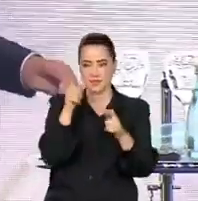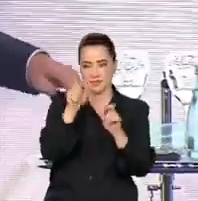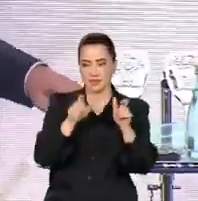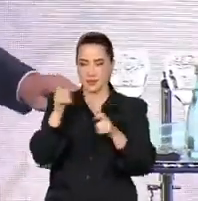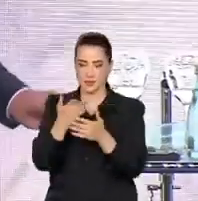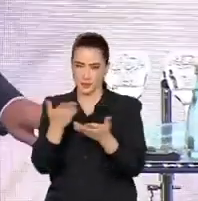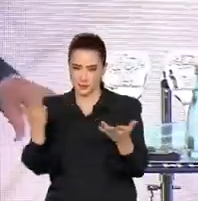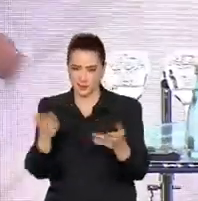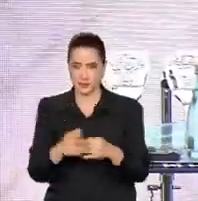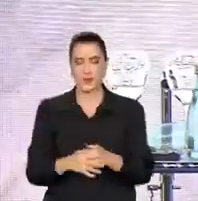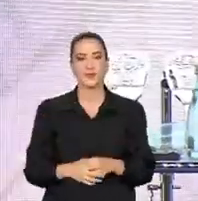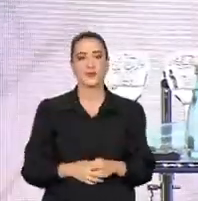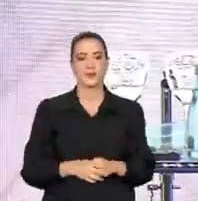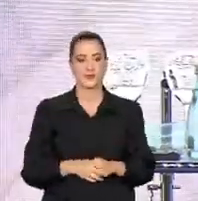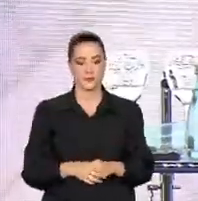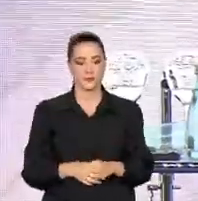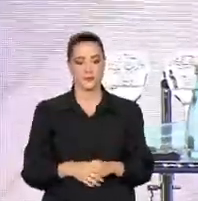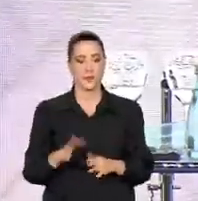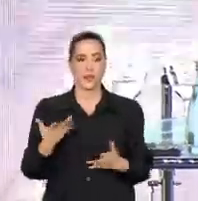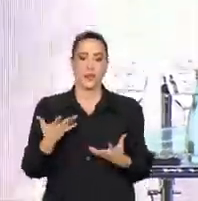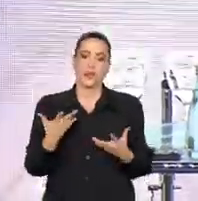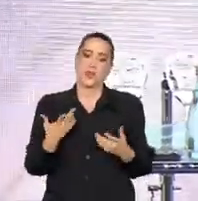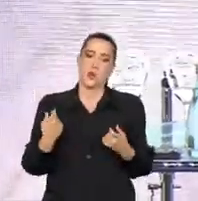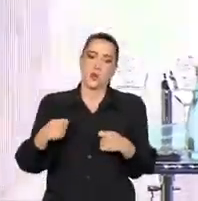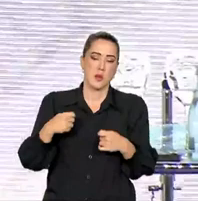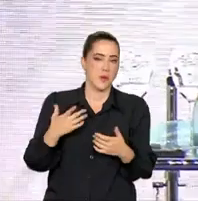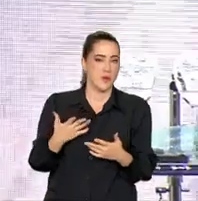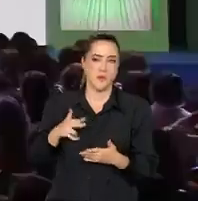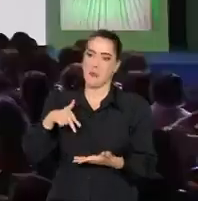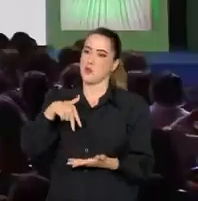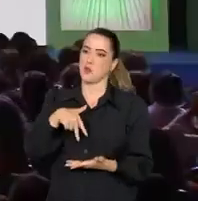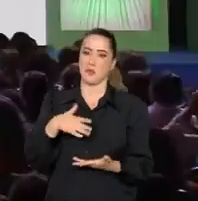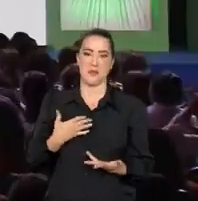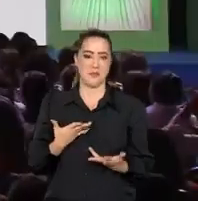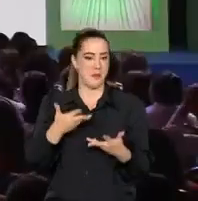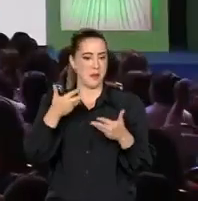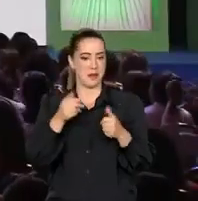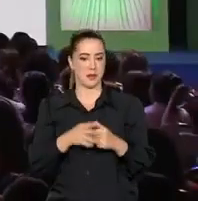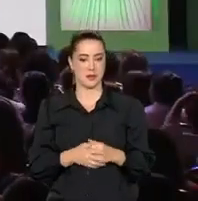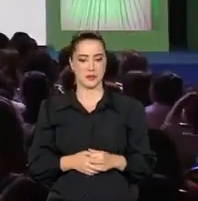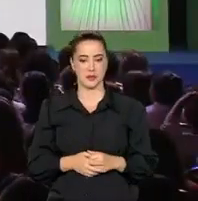cada uma de vocês. Eu vou ficar de pé aqui, só para colocar.